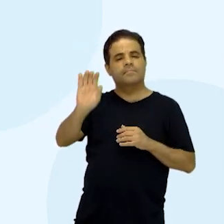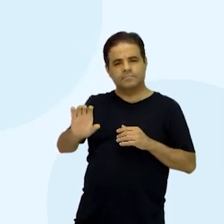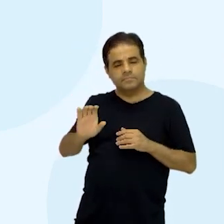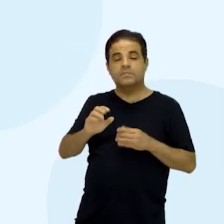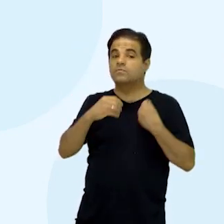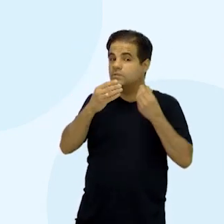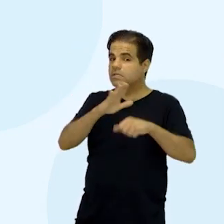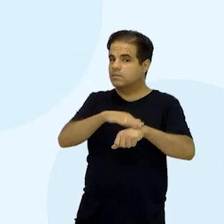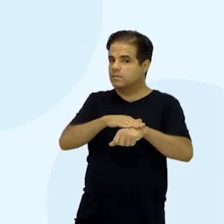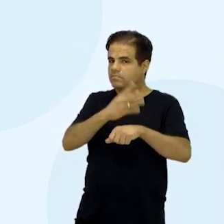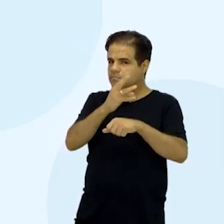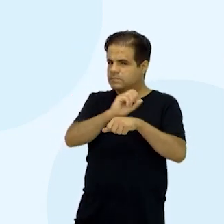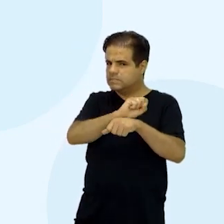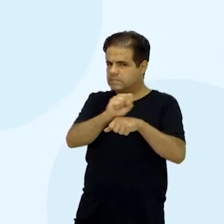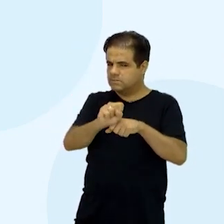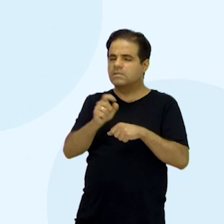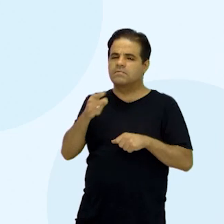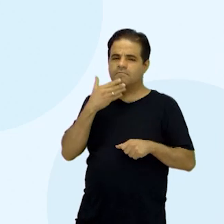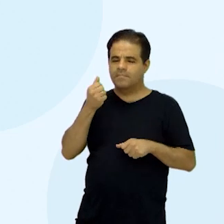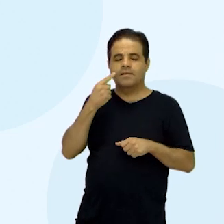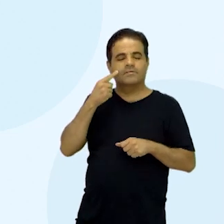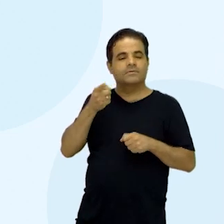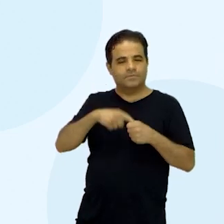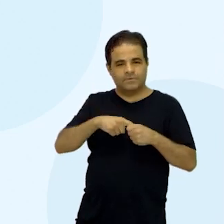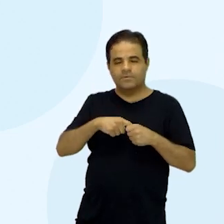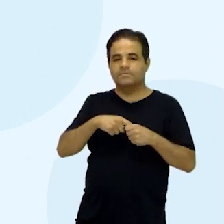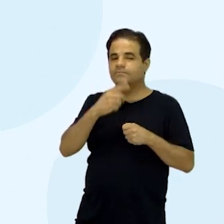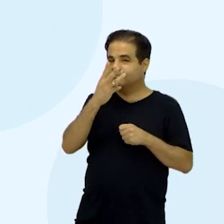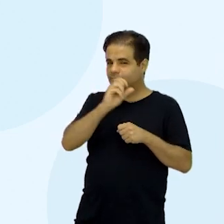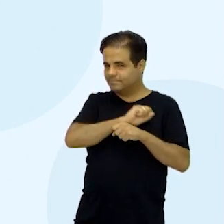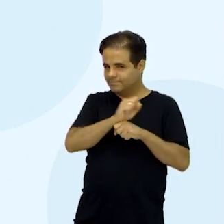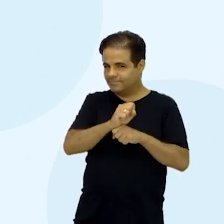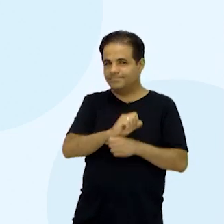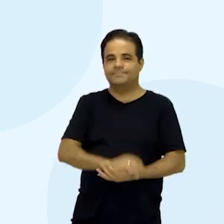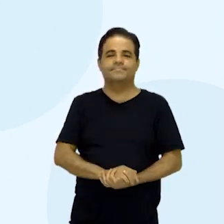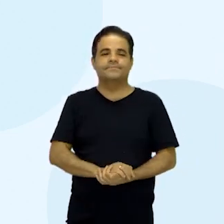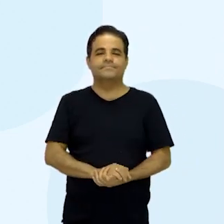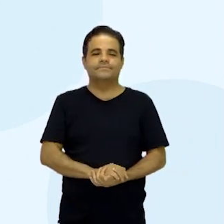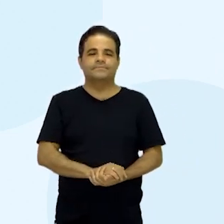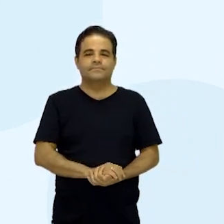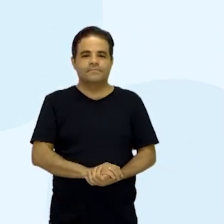30 segundinhos só essa e a gente já volta. Vale 20 pontos? Da hora, legal. Vamos lá.